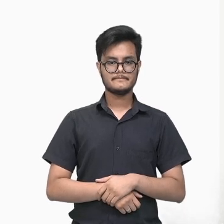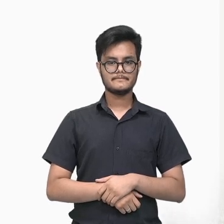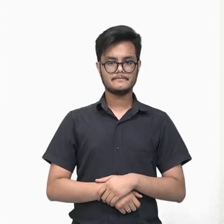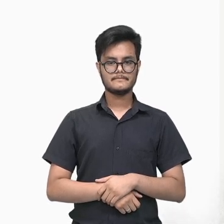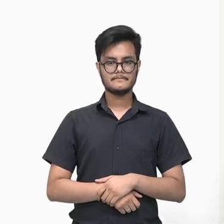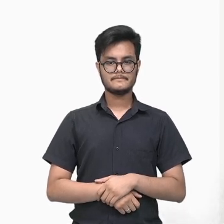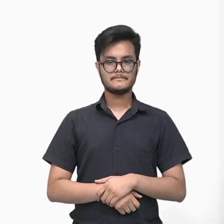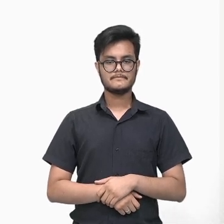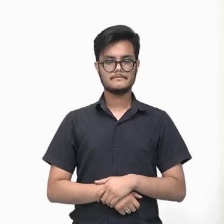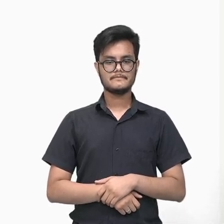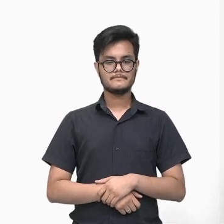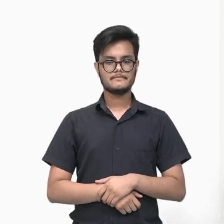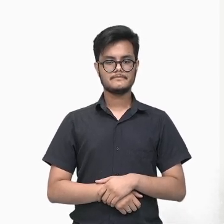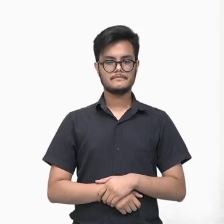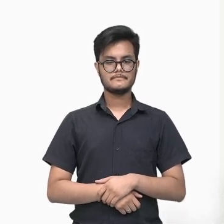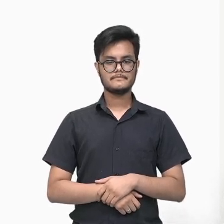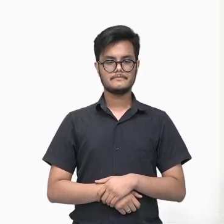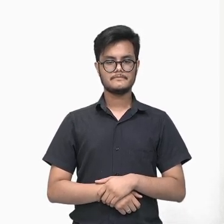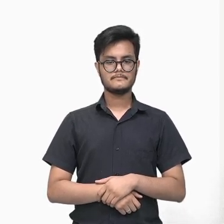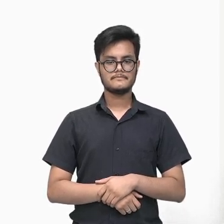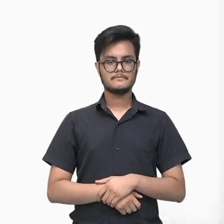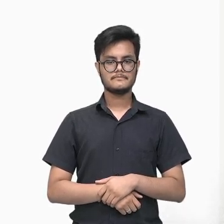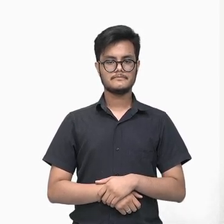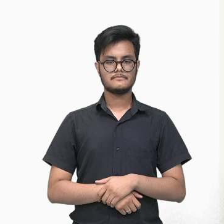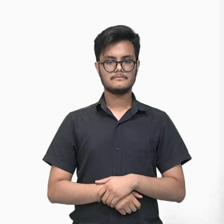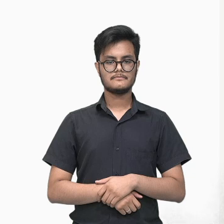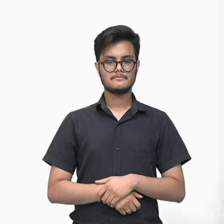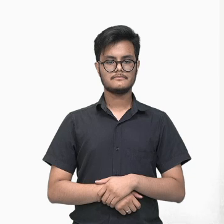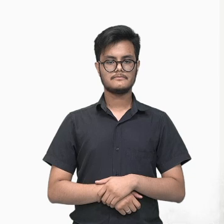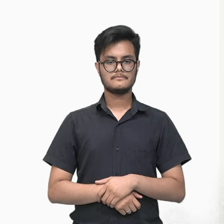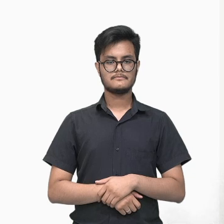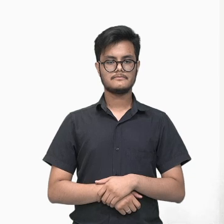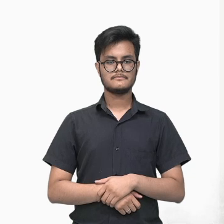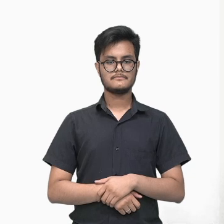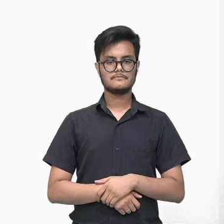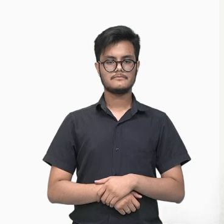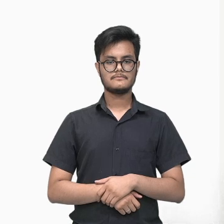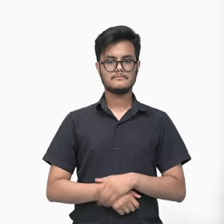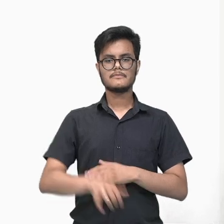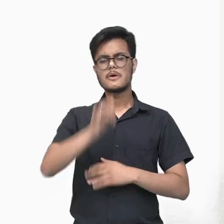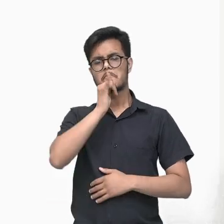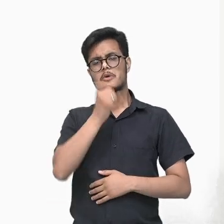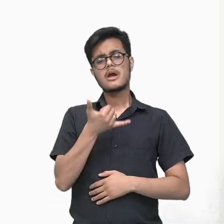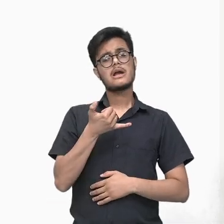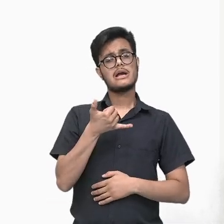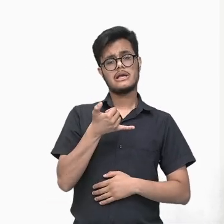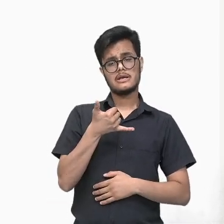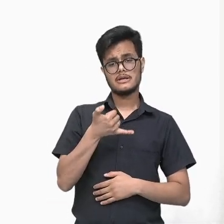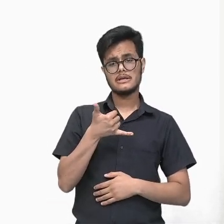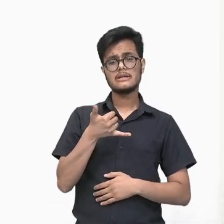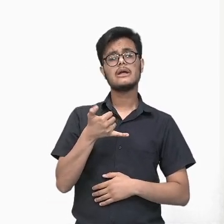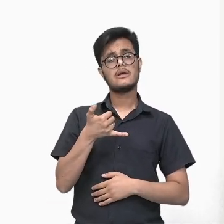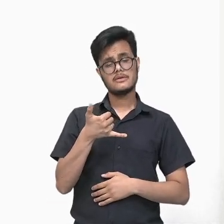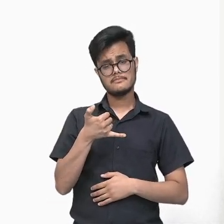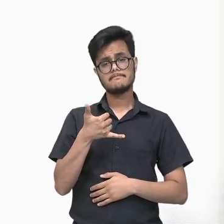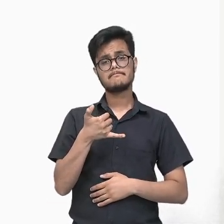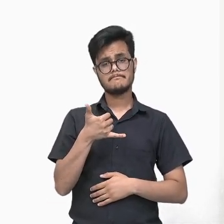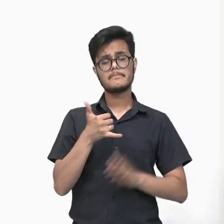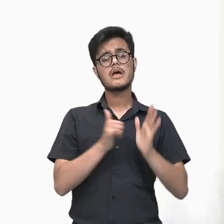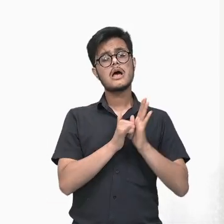atrito. Podemos citar os seguintes casos. Uma caneta de plástico eletriza-se ao